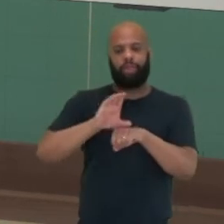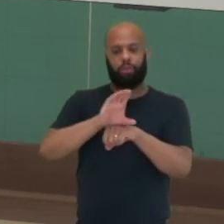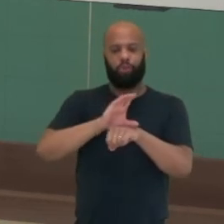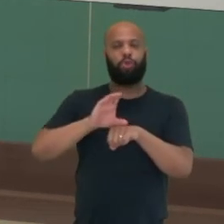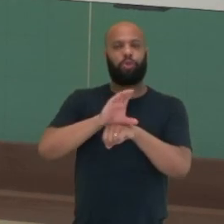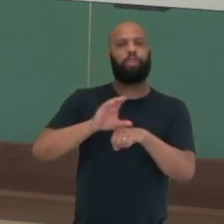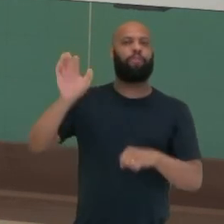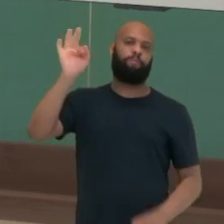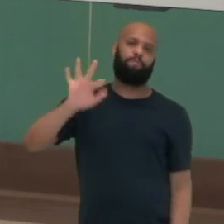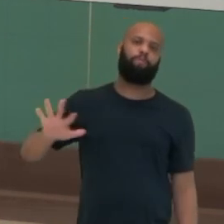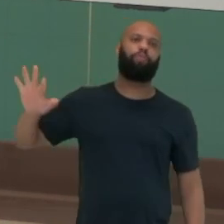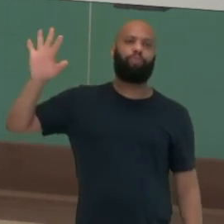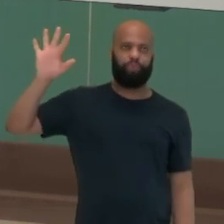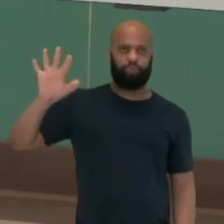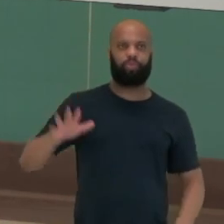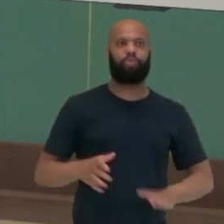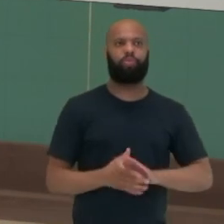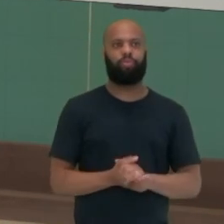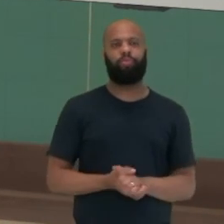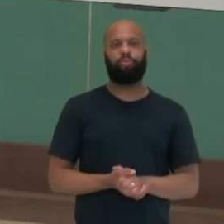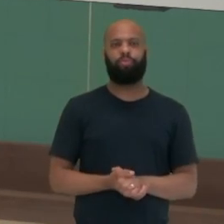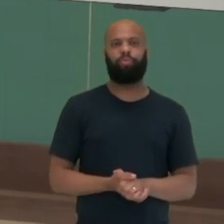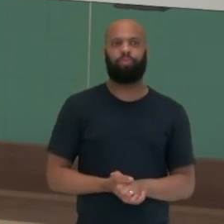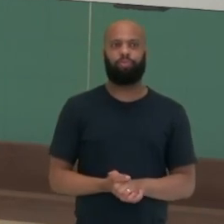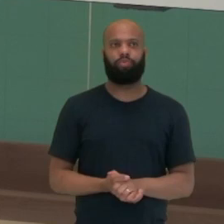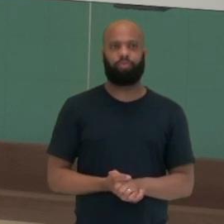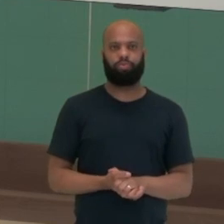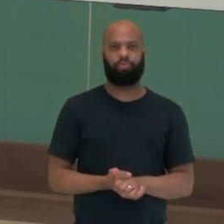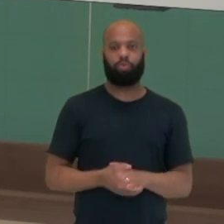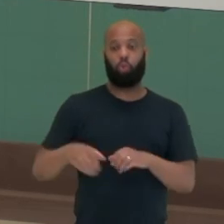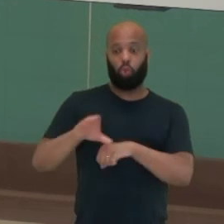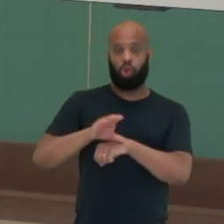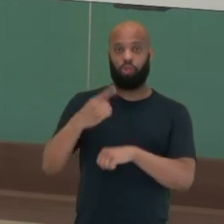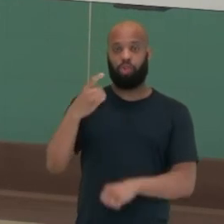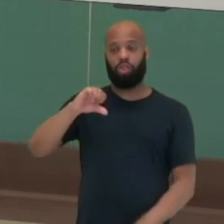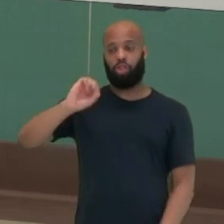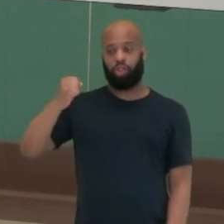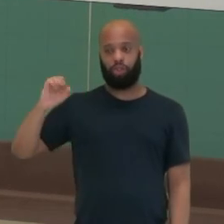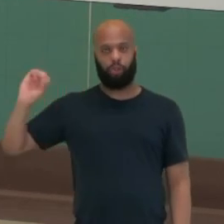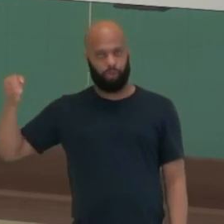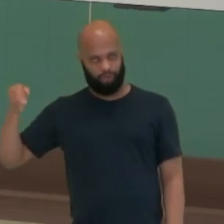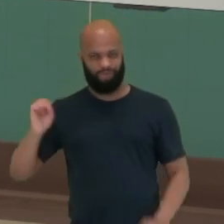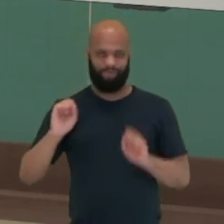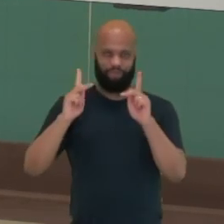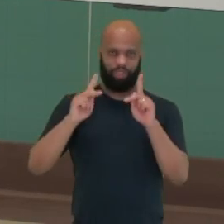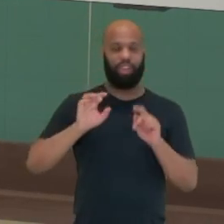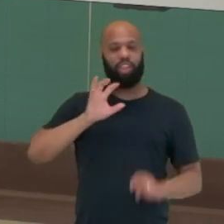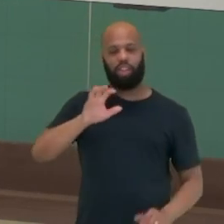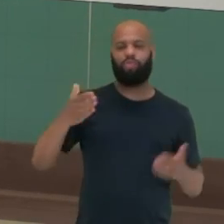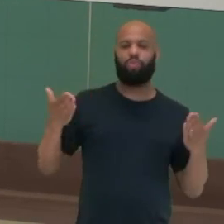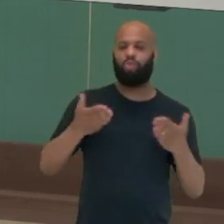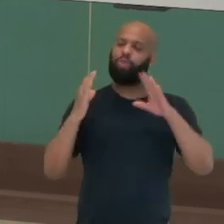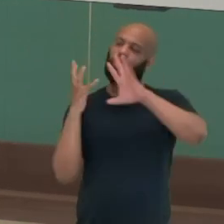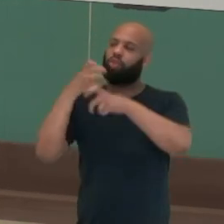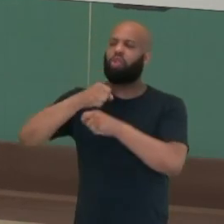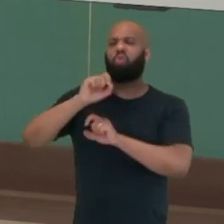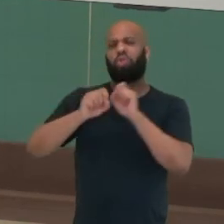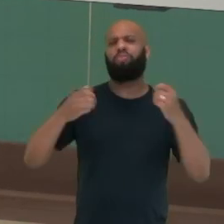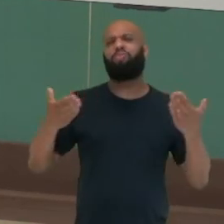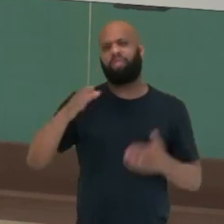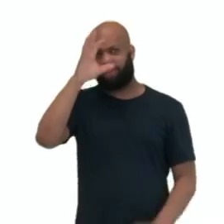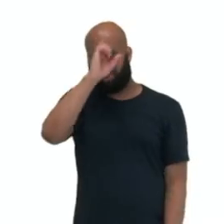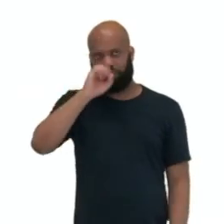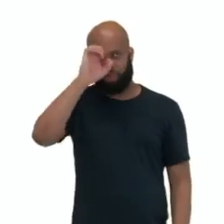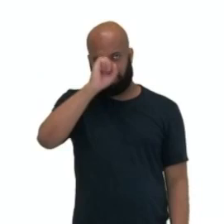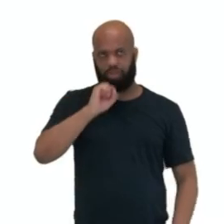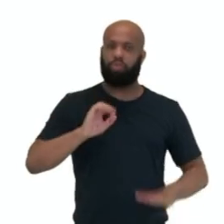que é a Constituição Federal de 1988. É isso, pessoal. Vamos agora para a nossa revisão.